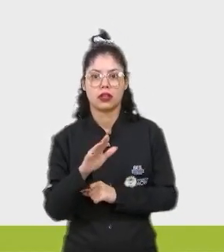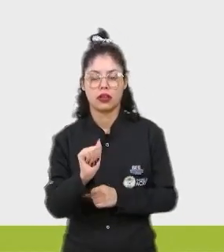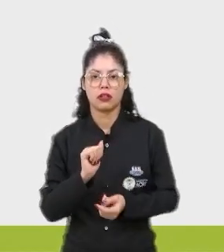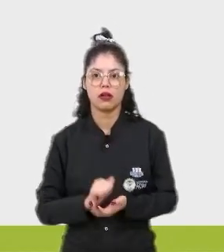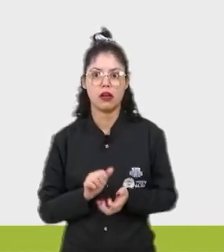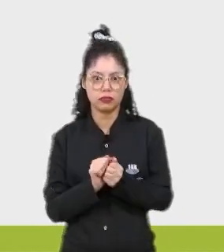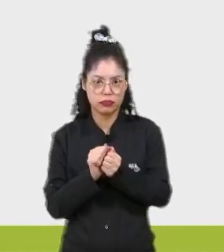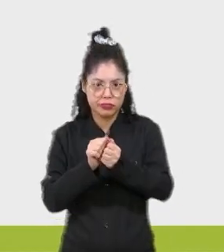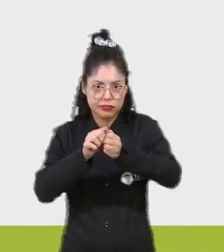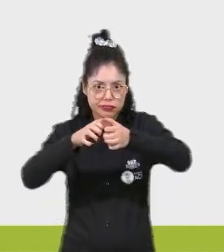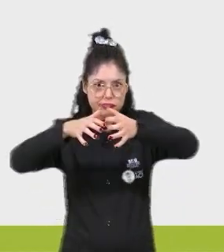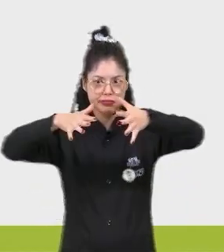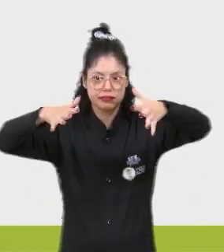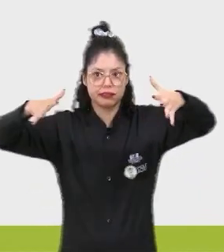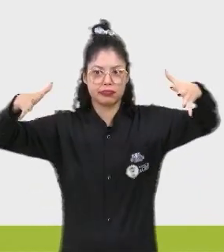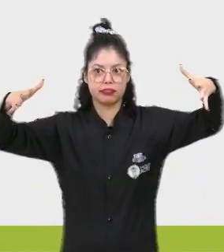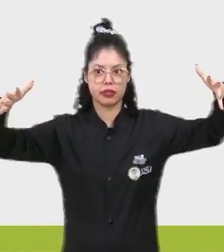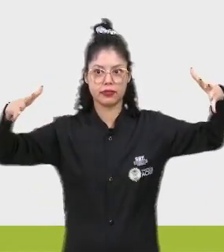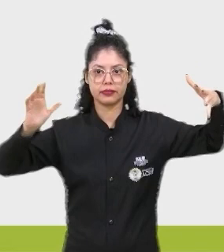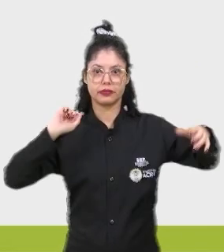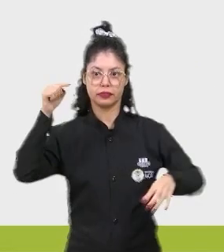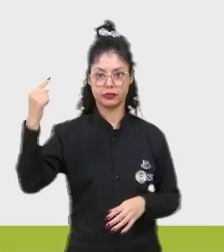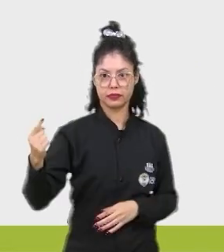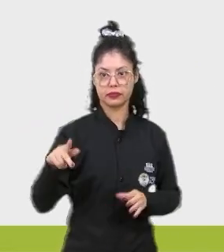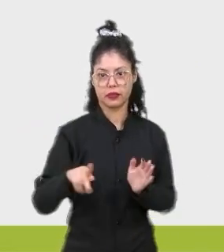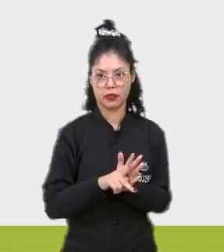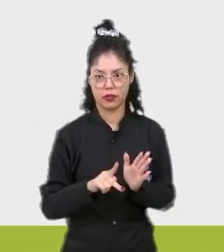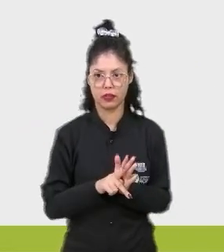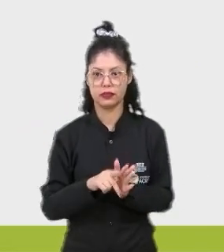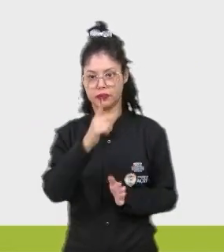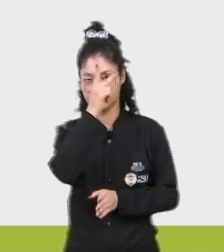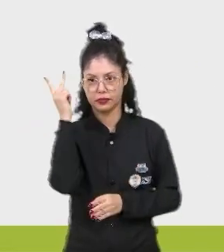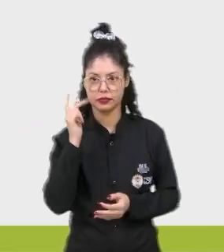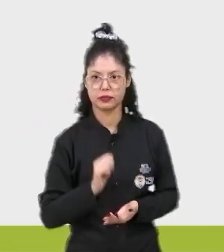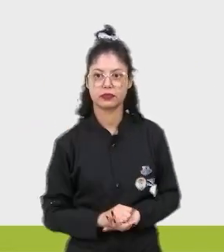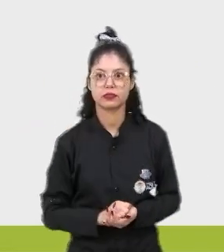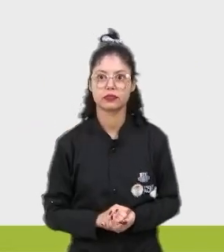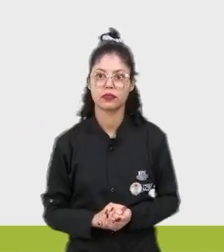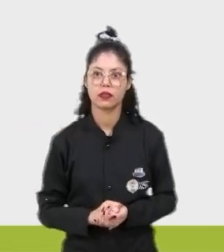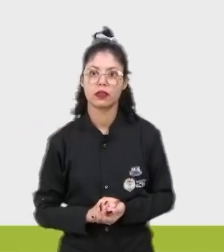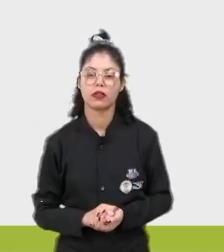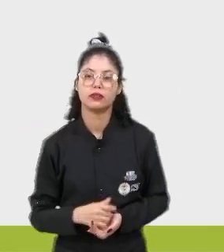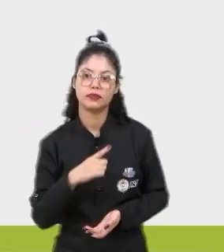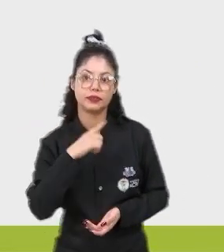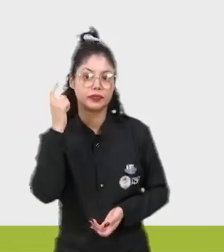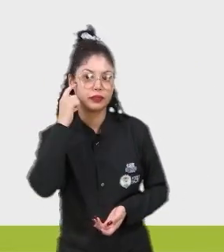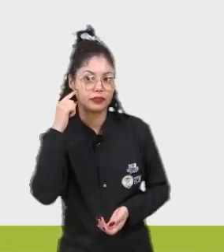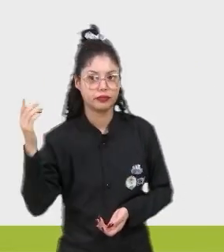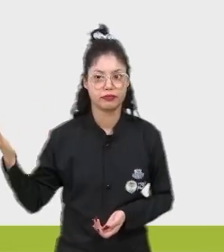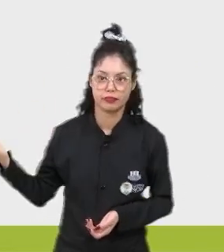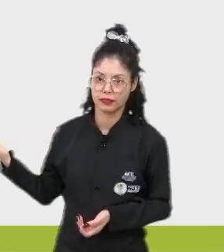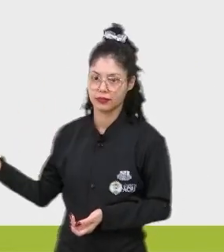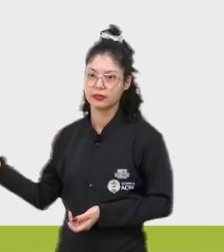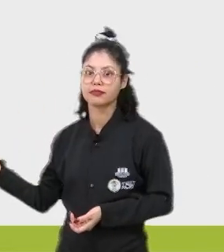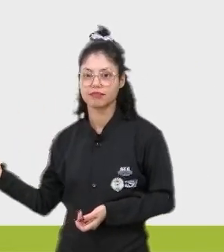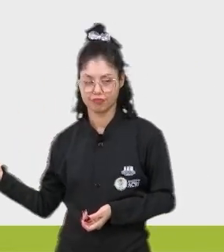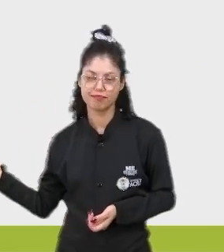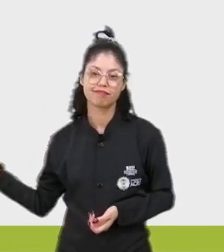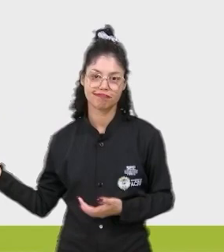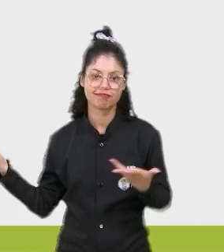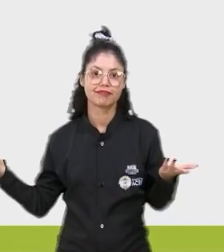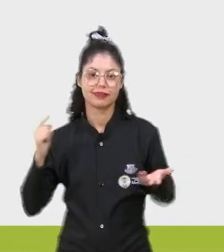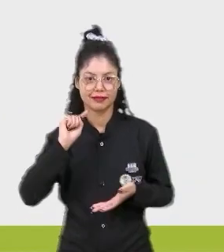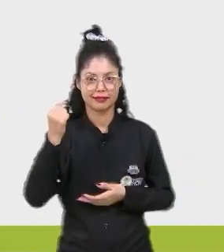na amplitude de oscilação maior do que aquele ocasionado por outras pessoas. Quando se fala em ressonância, a gente pensa logo em ressonância magnética,